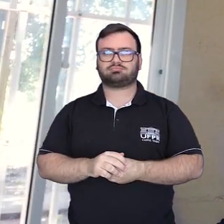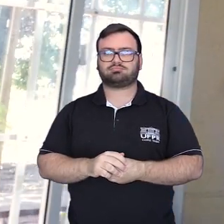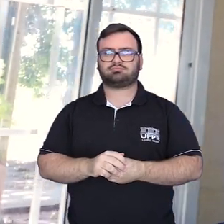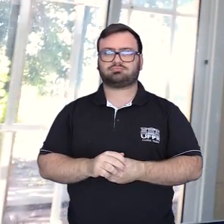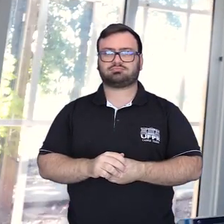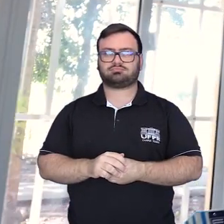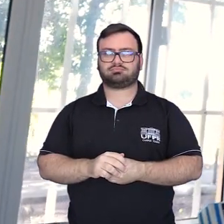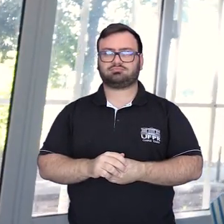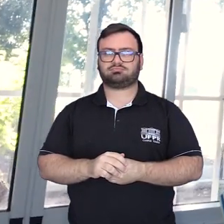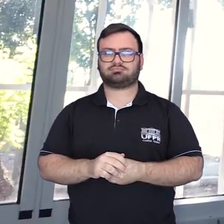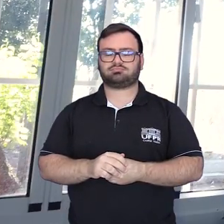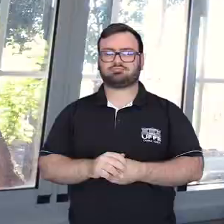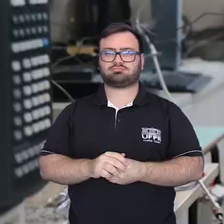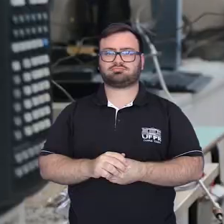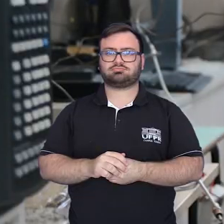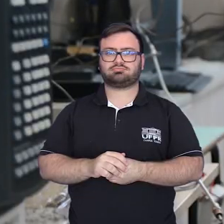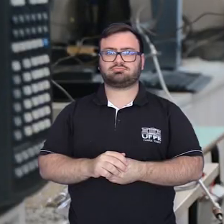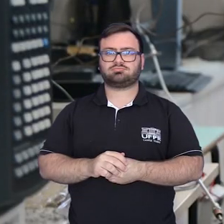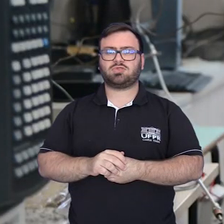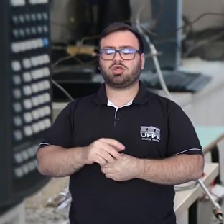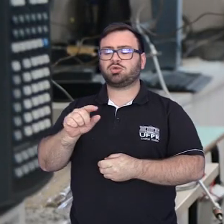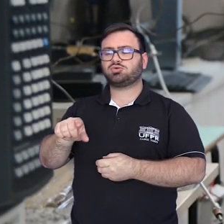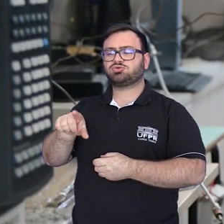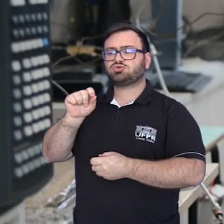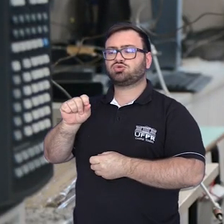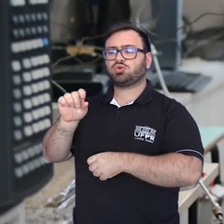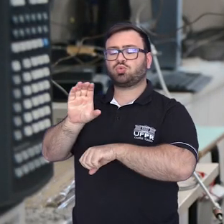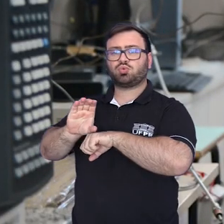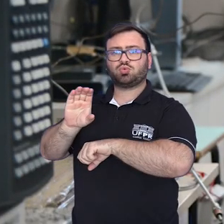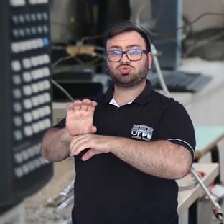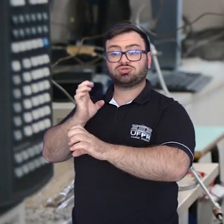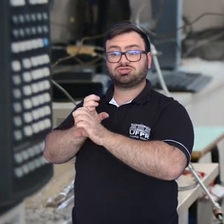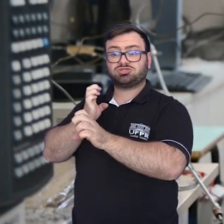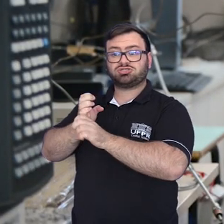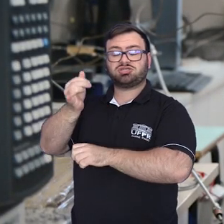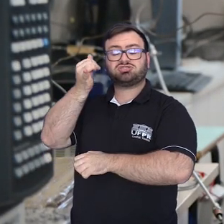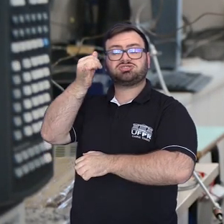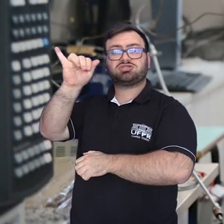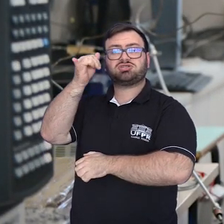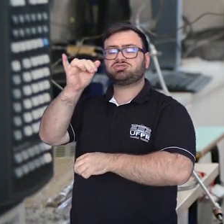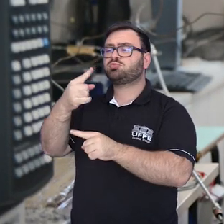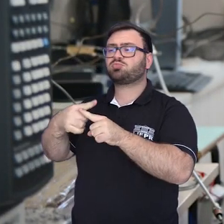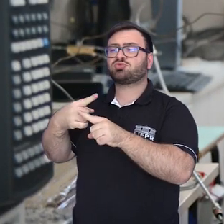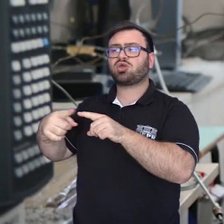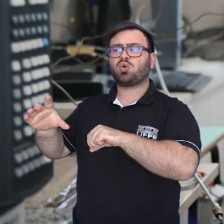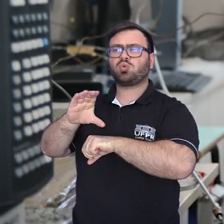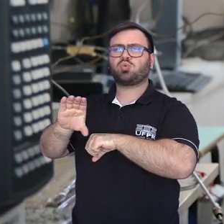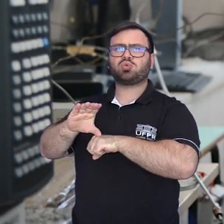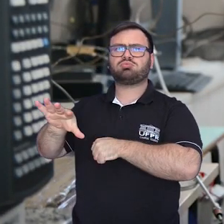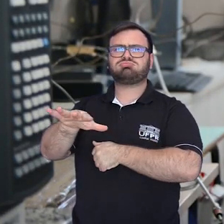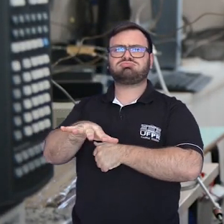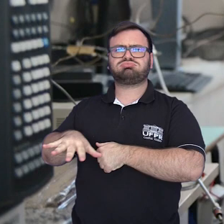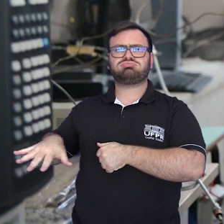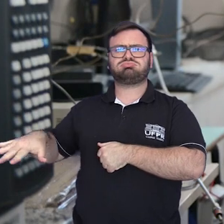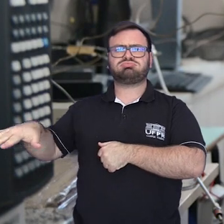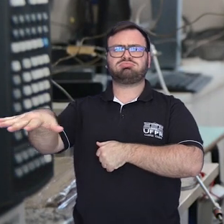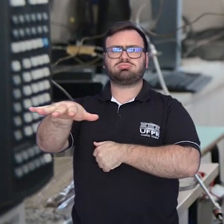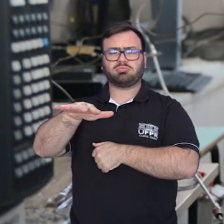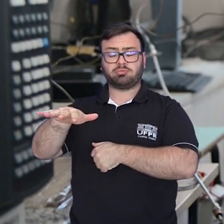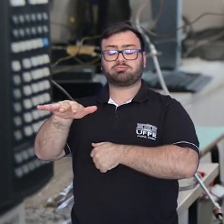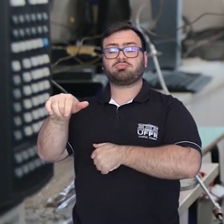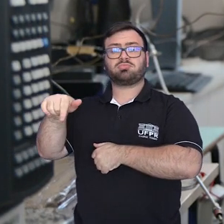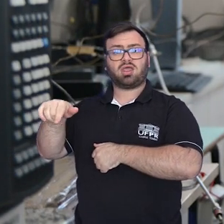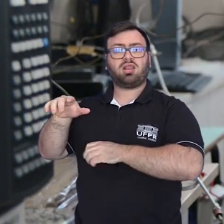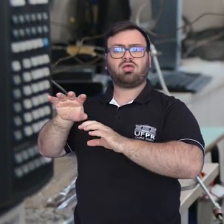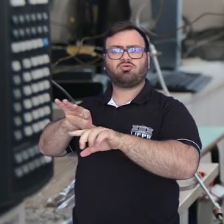Escolhi o curso de Engenharia de Energia por ser um curso bastante abrangente e um curso com bastante futuro, né, que trabalha toda a